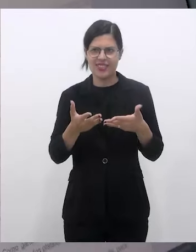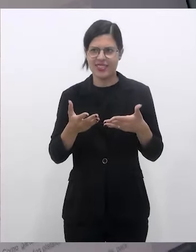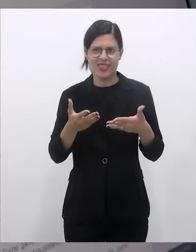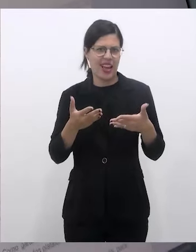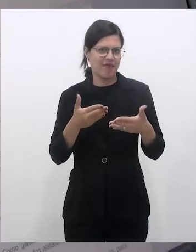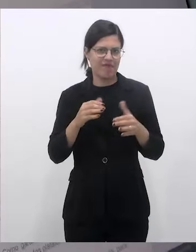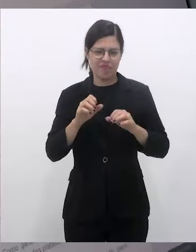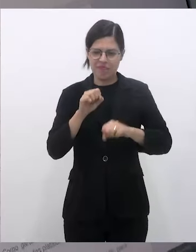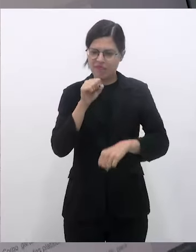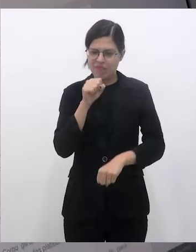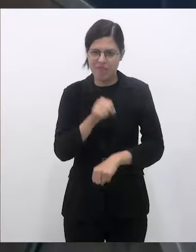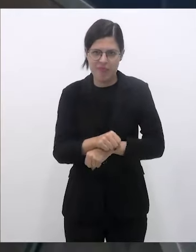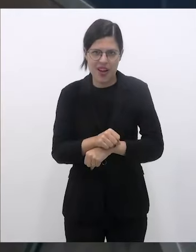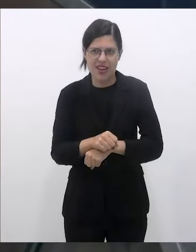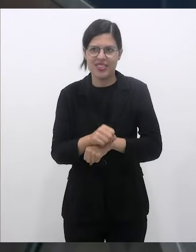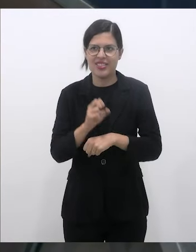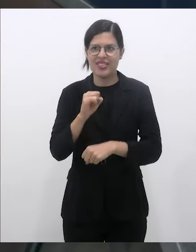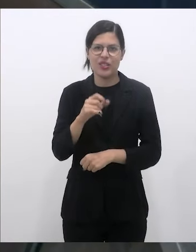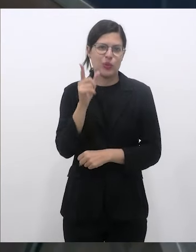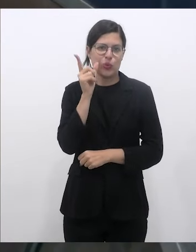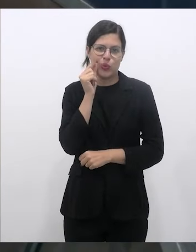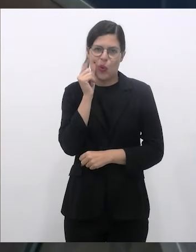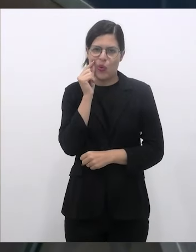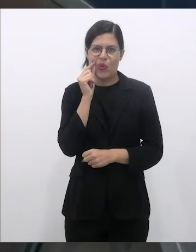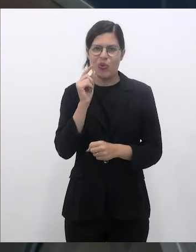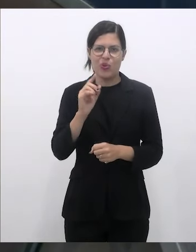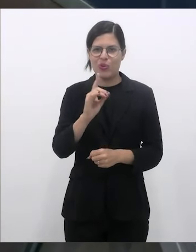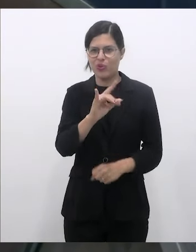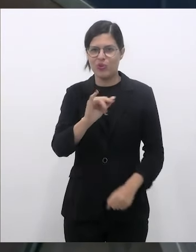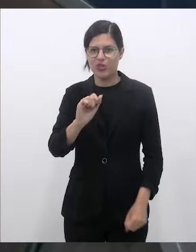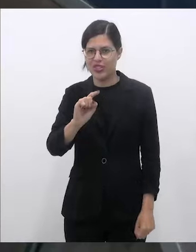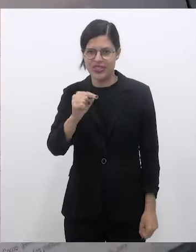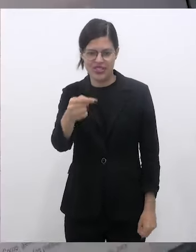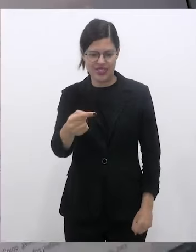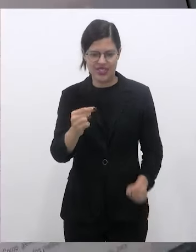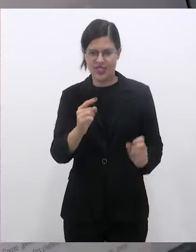quiser, separa quando estiver com sono, no dia seguinte assiste o resto.